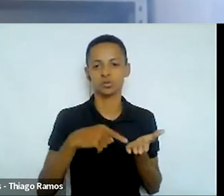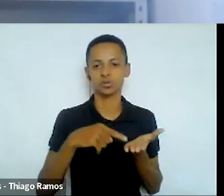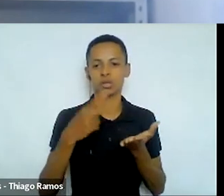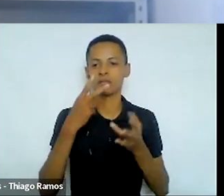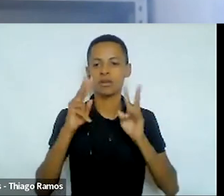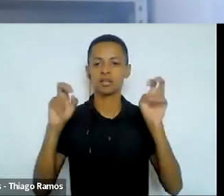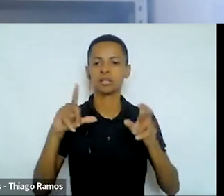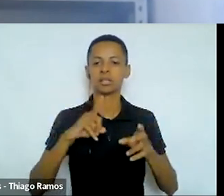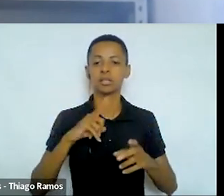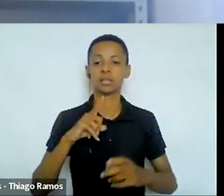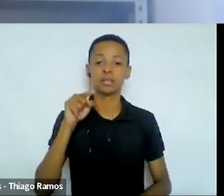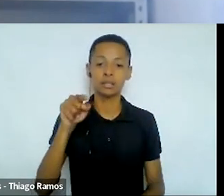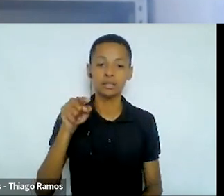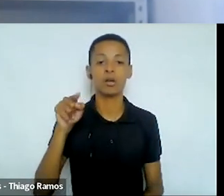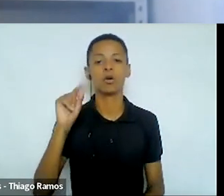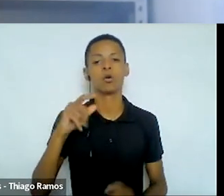projeto,